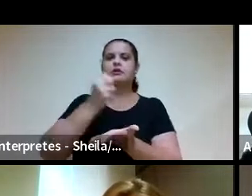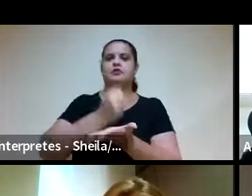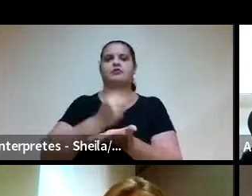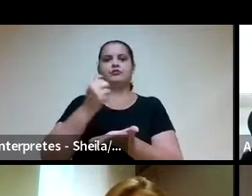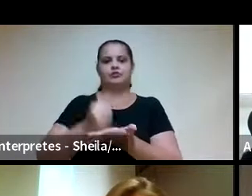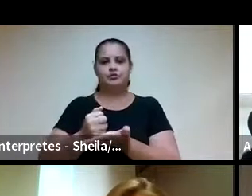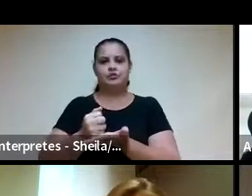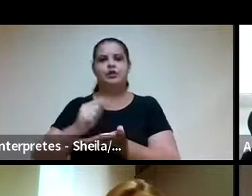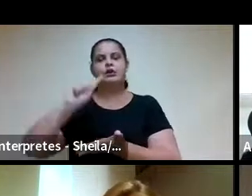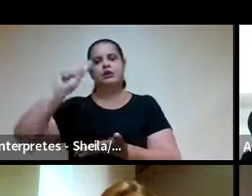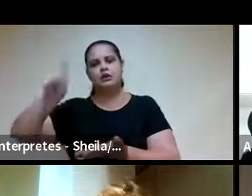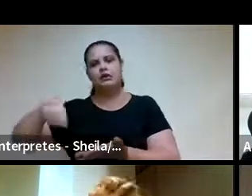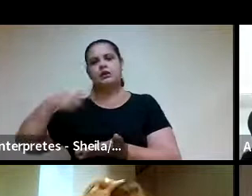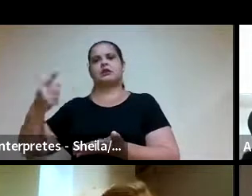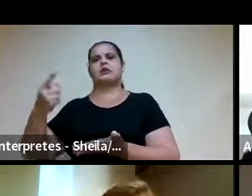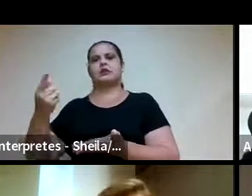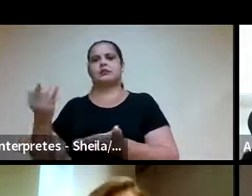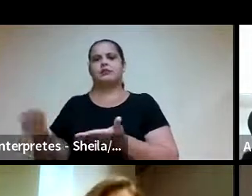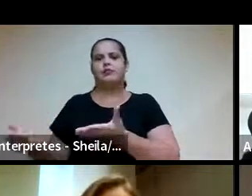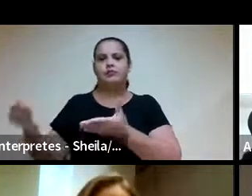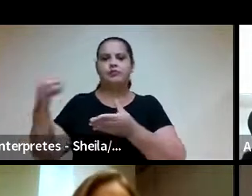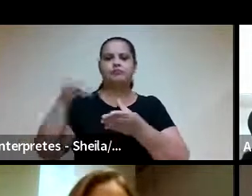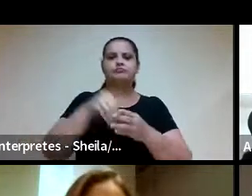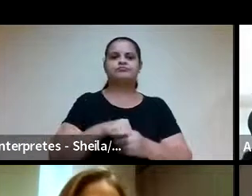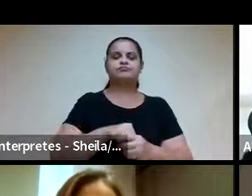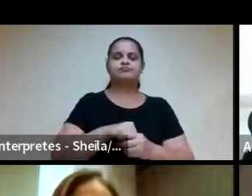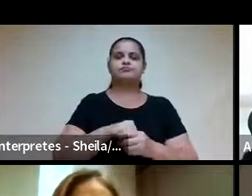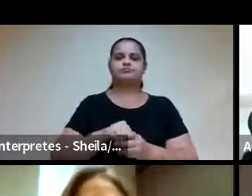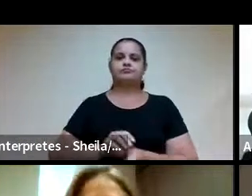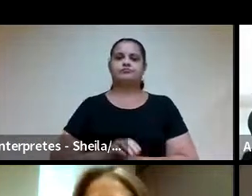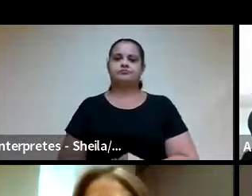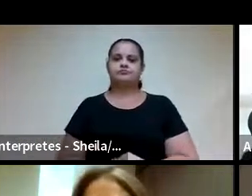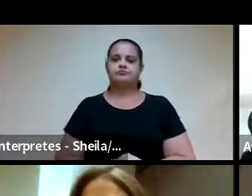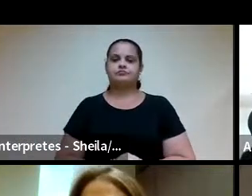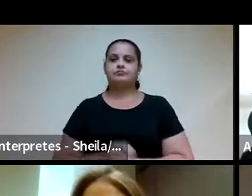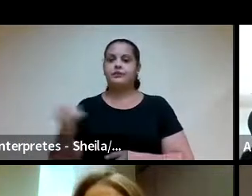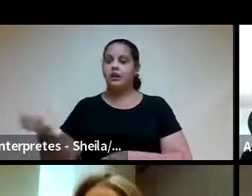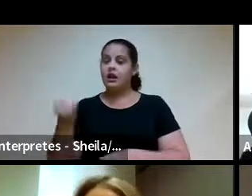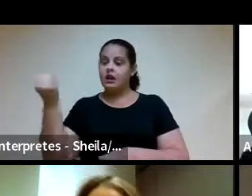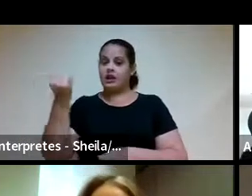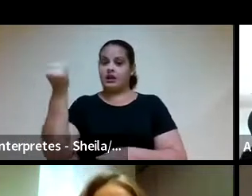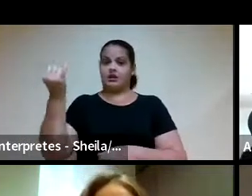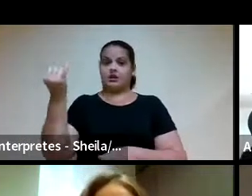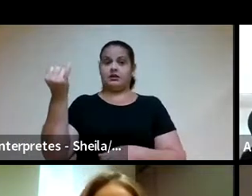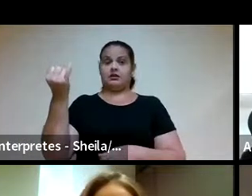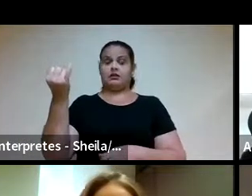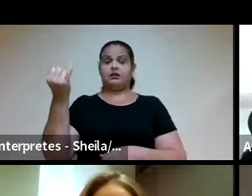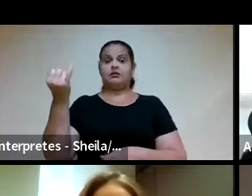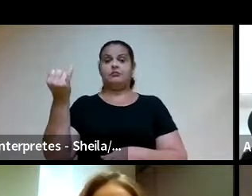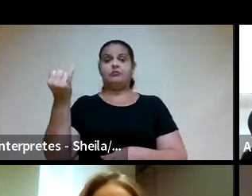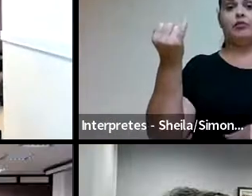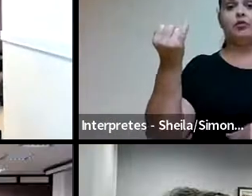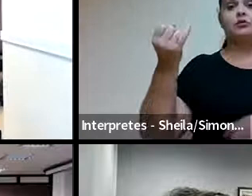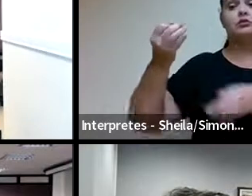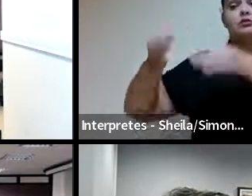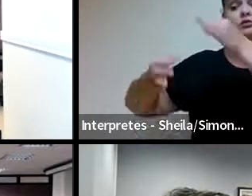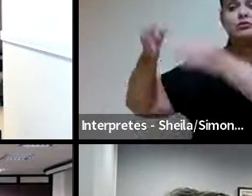uma testemunha de extrema importância para o juízo e não somente para as partes.